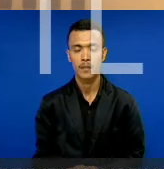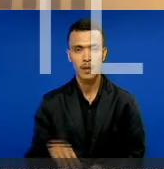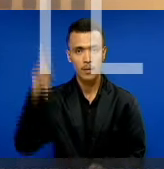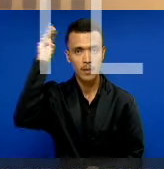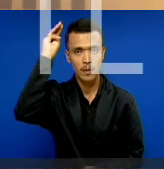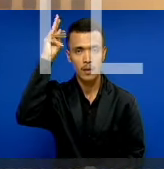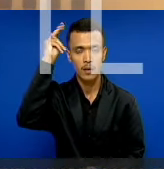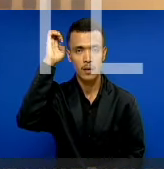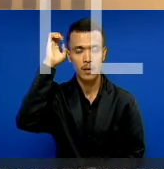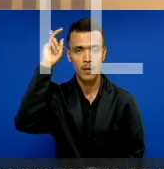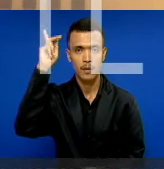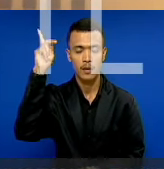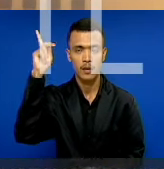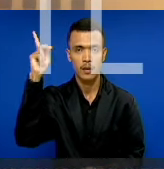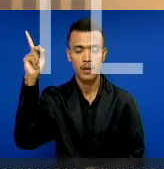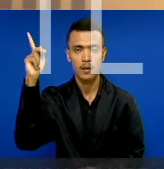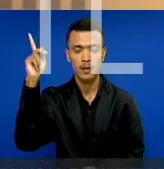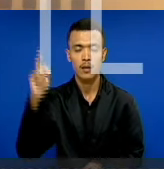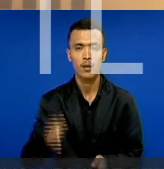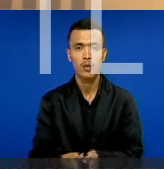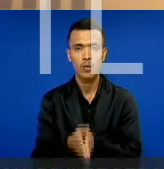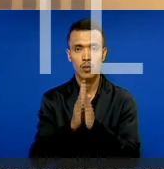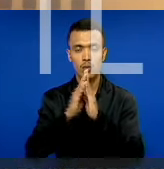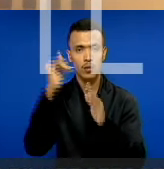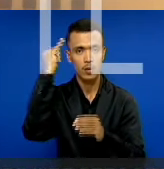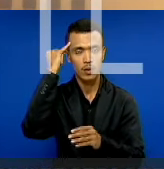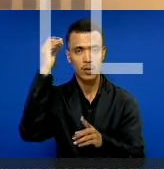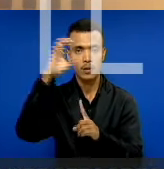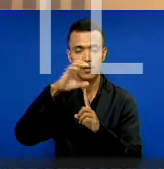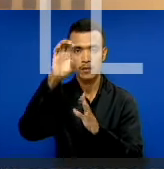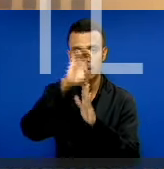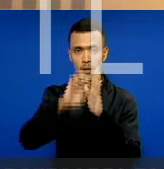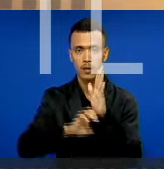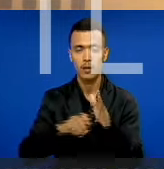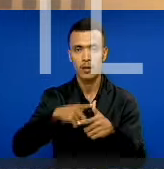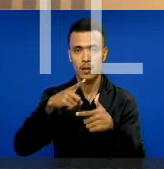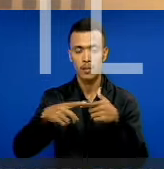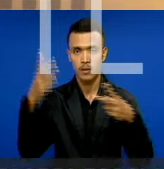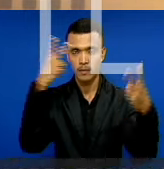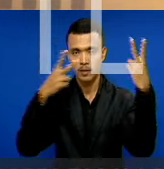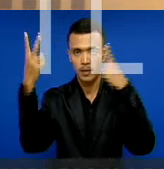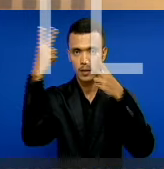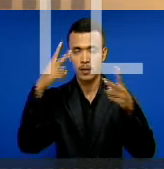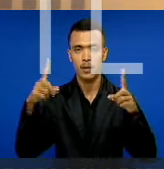Ministro Negócio Estrangeiro na Cooperação, russo opinião se Estados Unidos antes visita vacina.